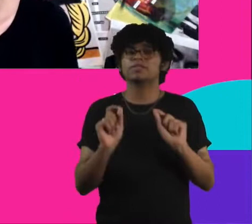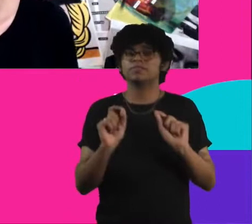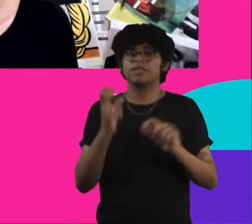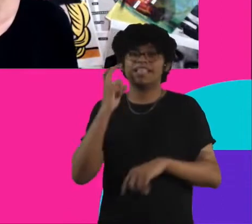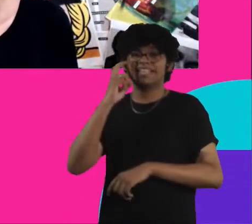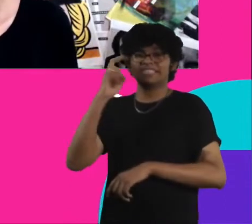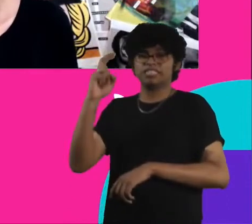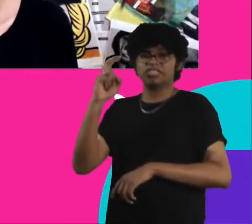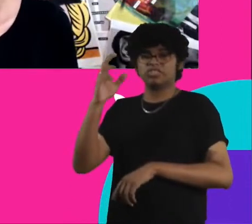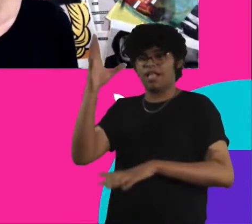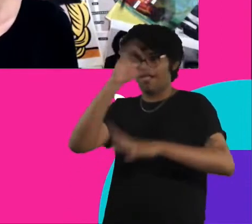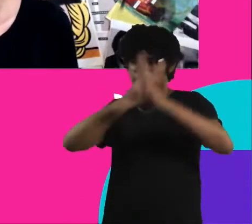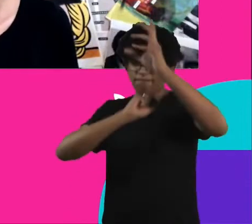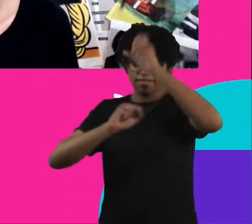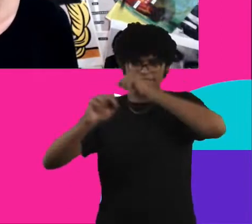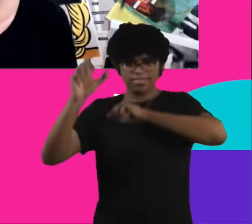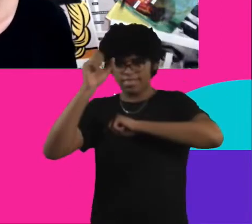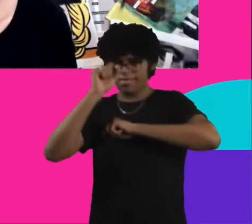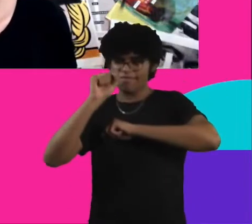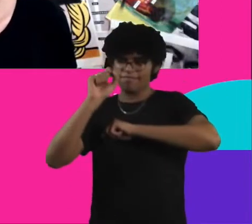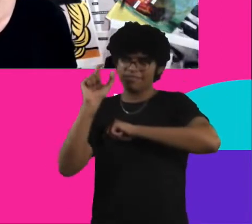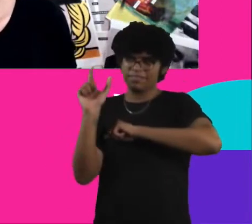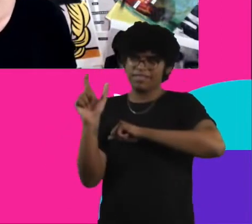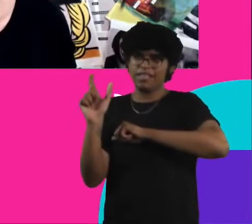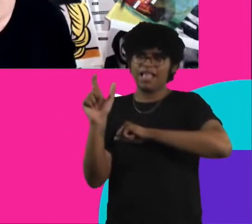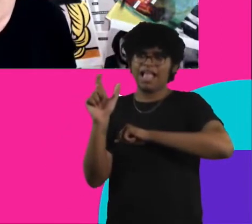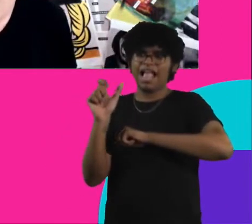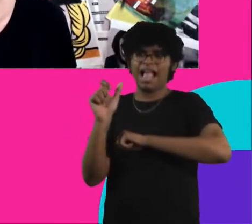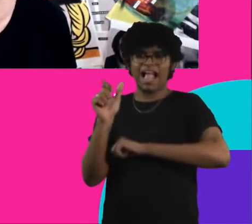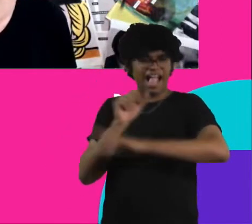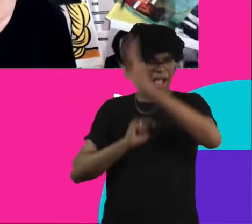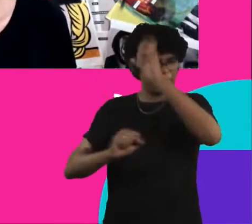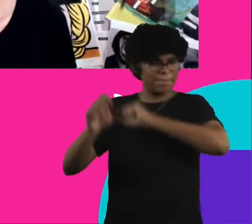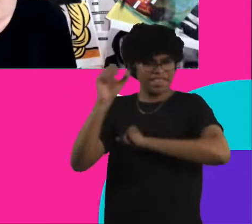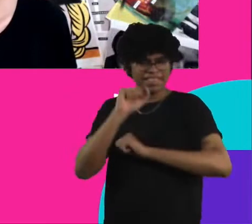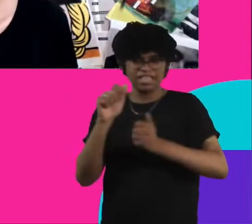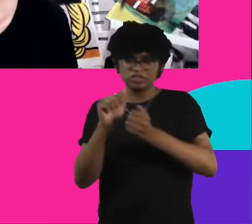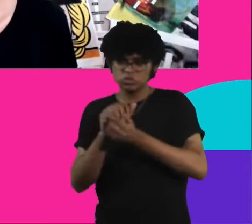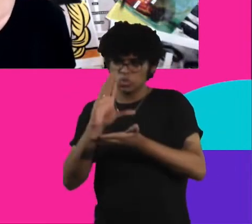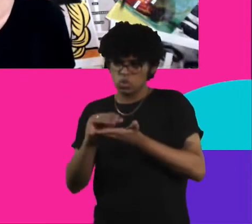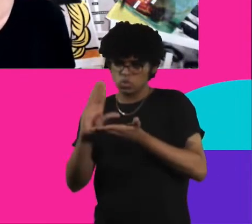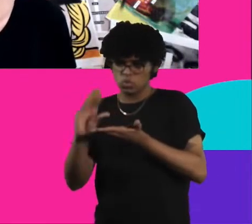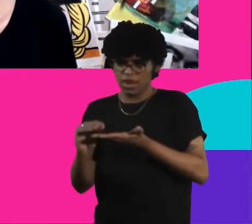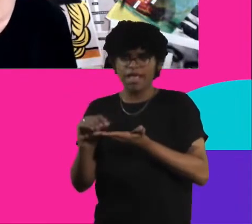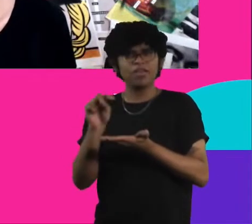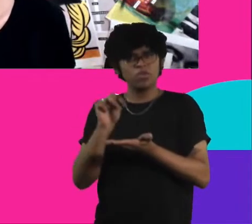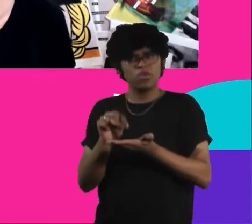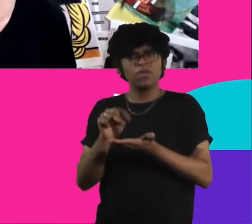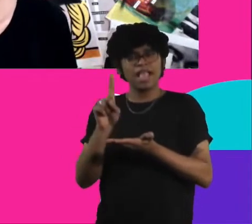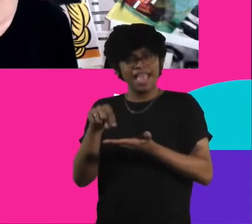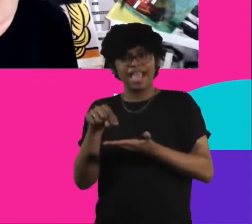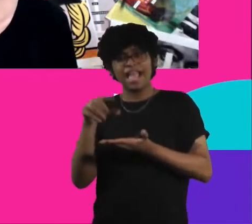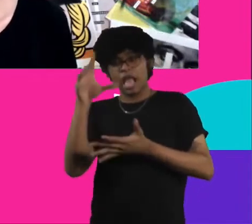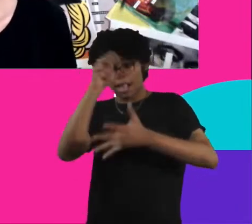inteligência empreendedora, então, vamos voltar para o nosso tema. Aprender com os dados, a era dos dados, é você